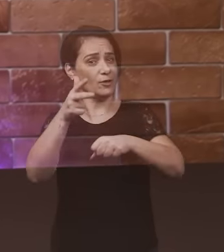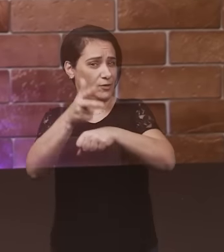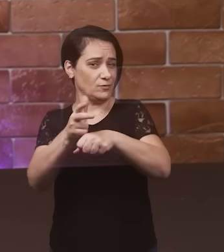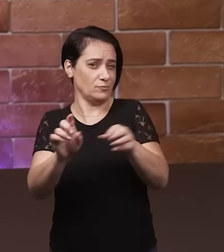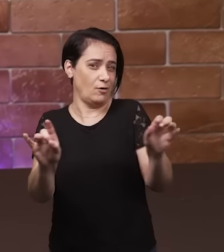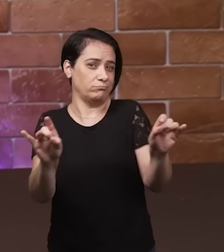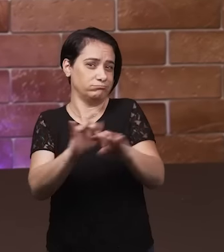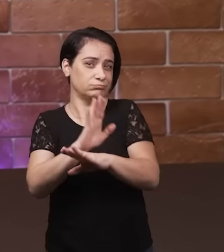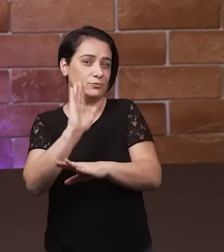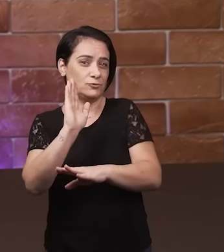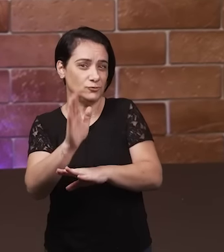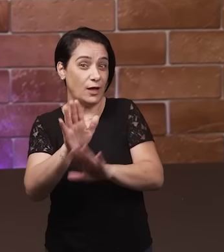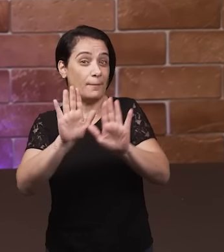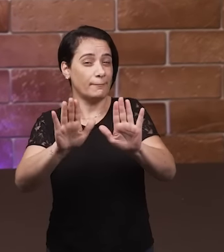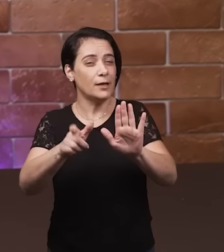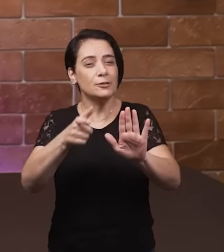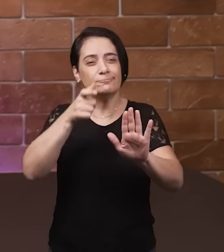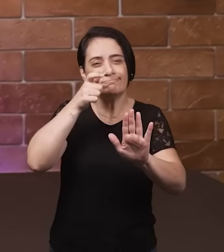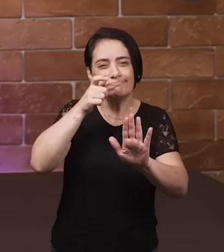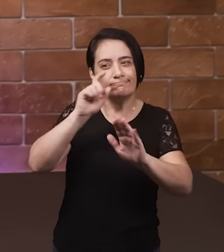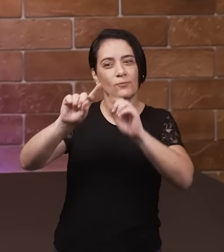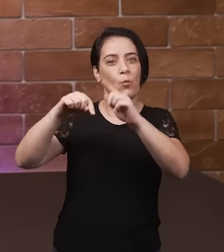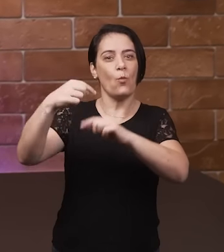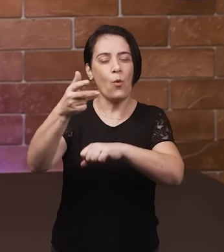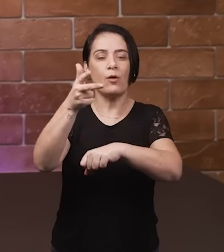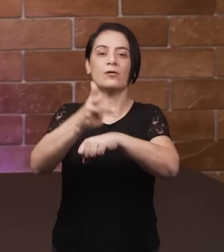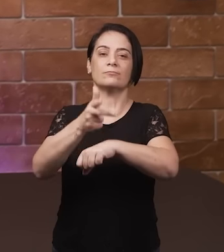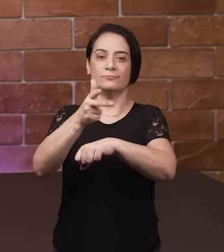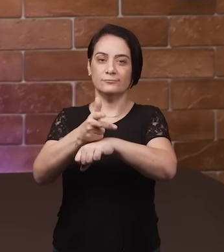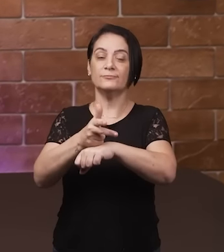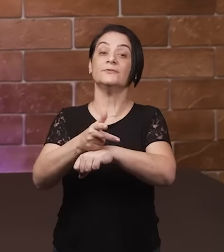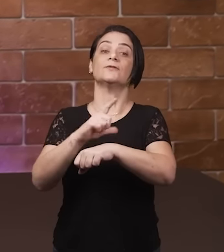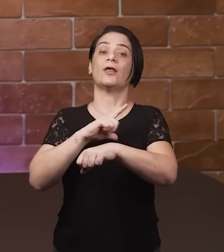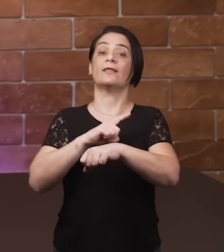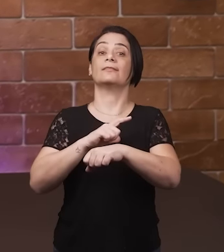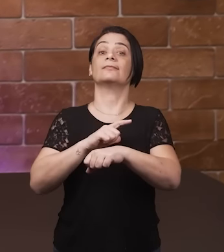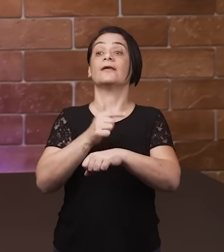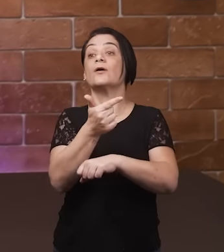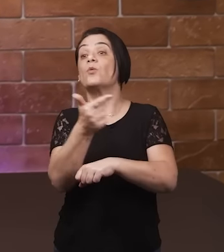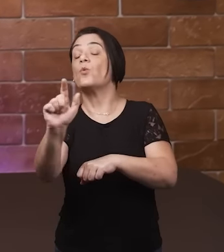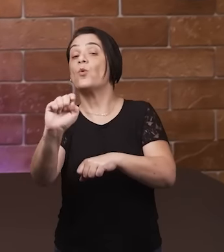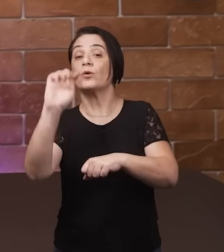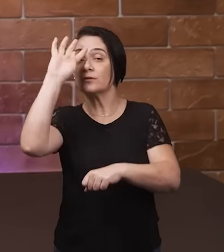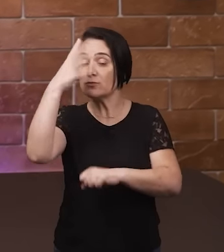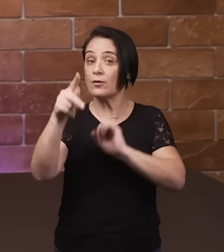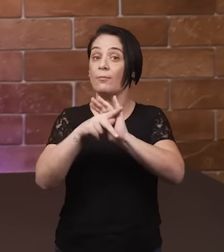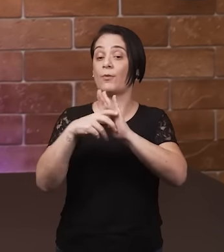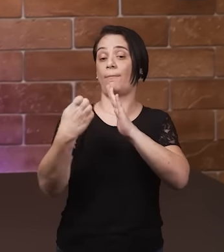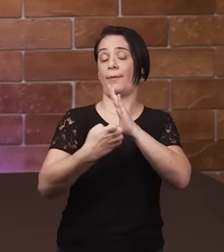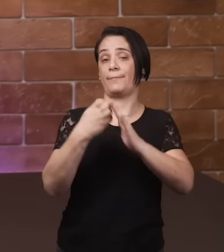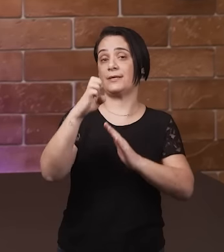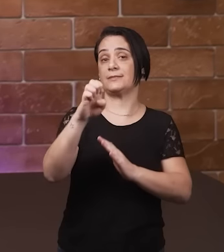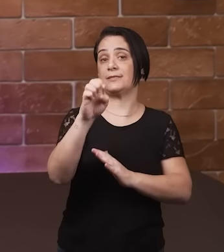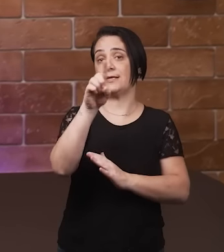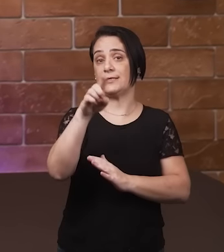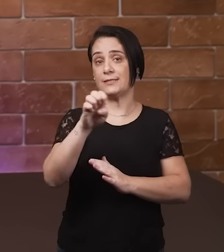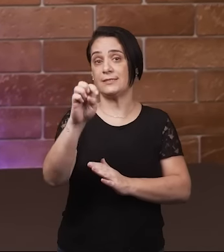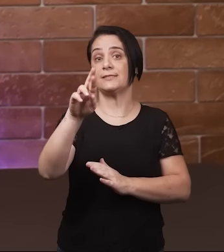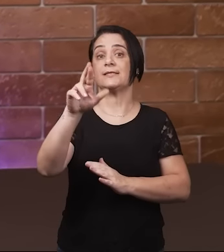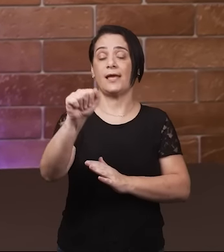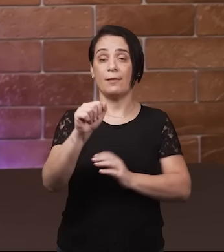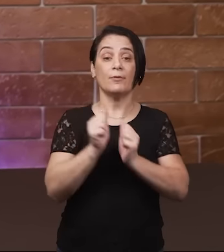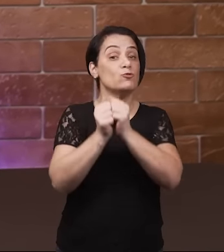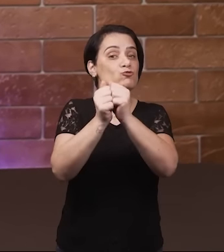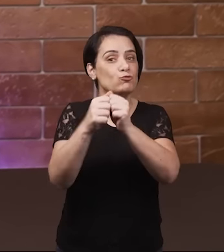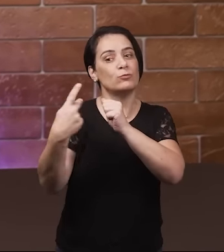Bom, a trilogia do ET-45 acabou, mas fique ligado, pois no próximo Outbox vamos falar sobre uma outra solução da Zebra